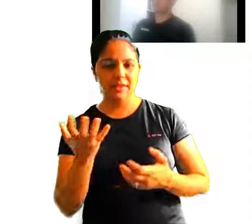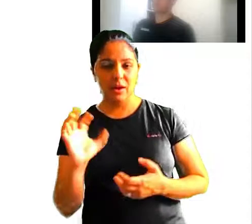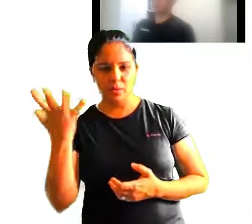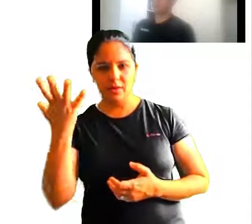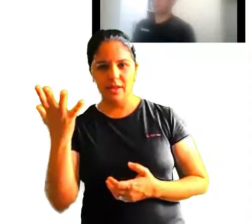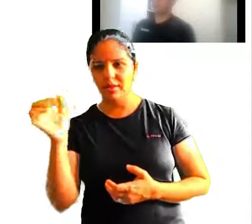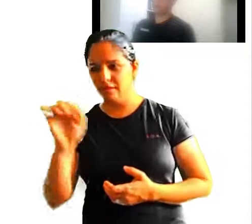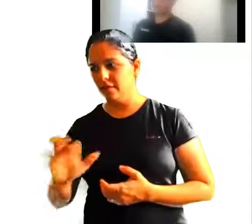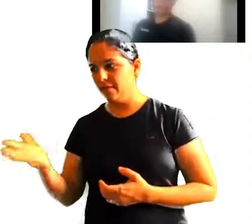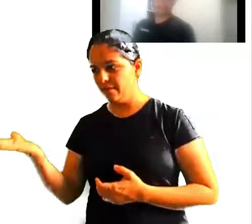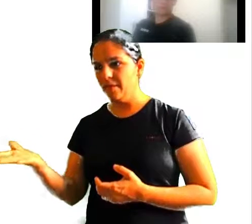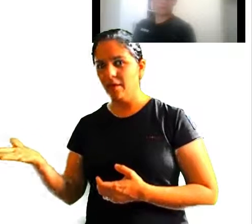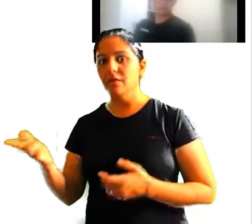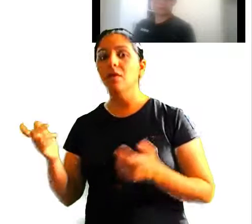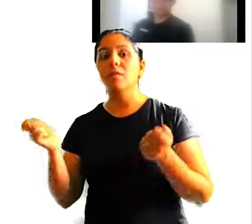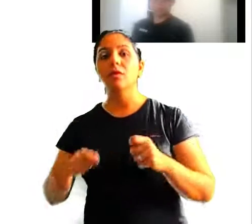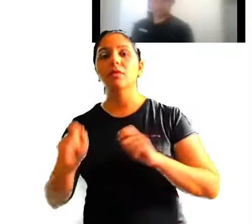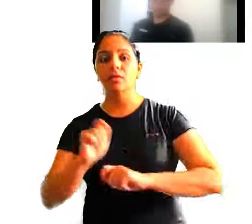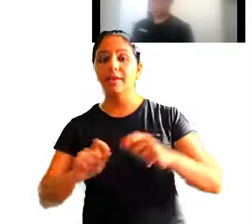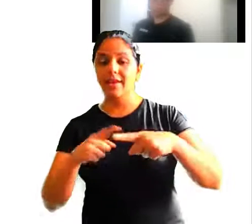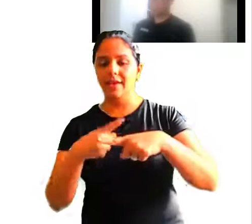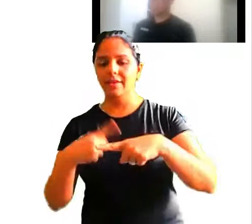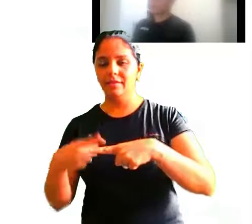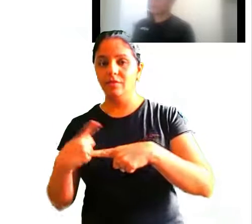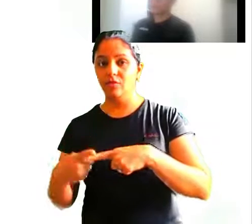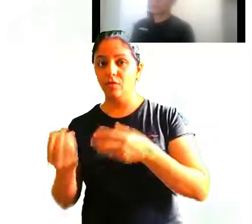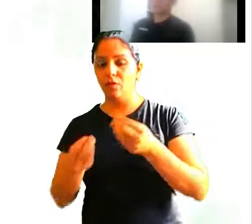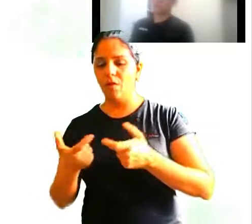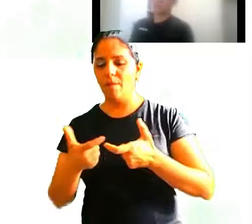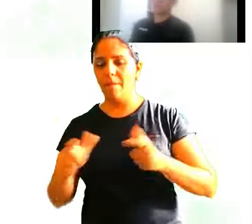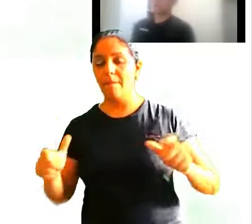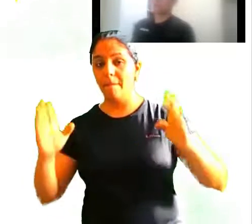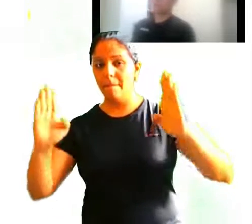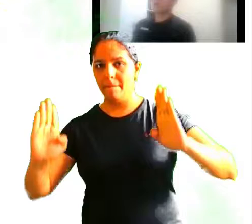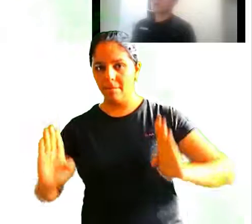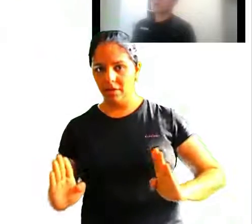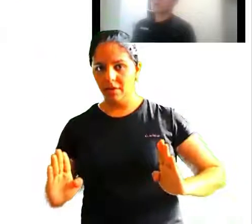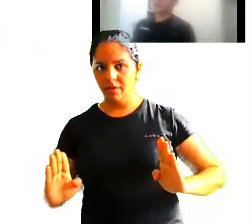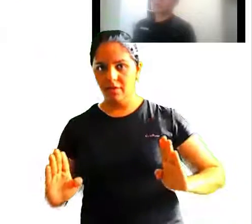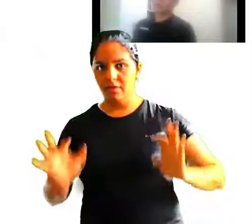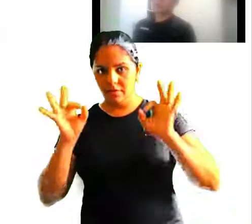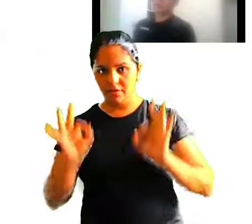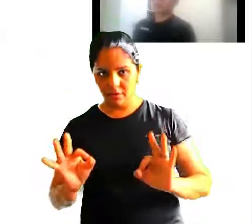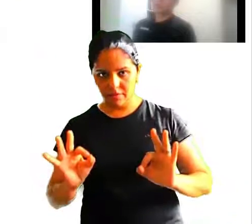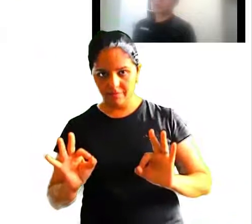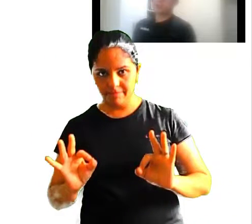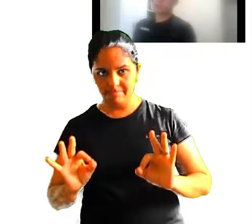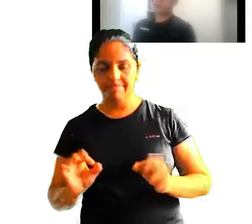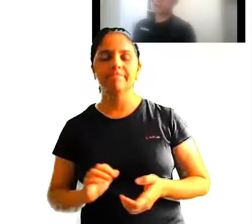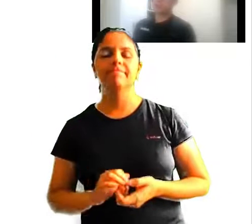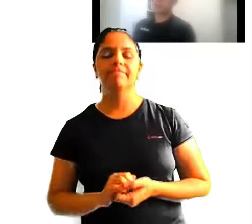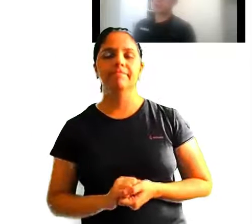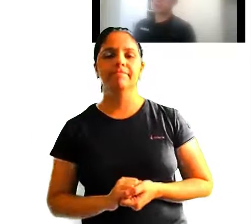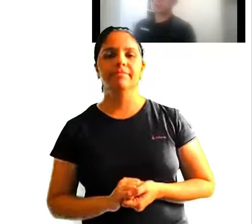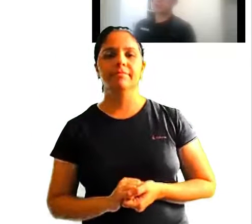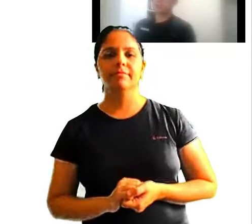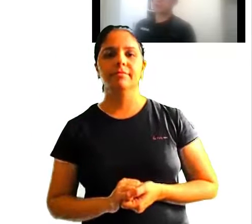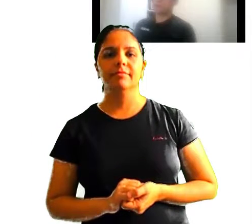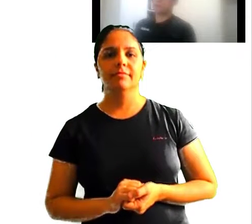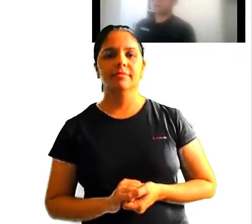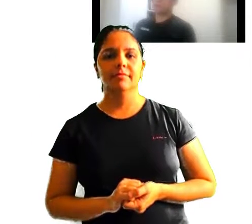Uma perninha no A, uma perninha no B, tá? Então se acontece isso, podemos dizer que esses resistores eles